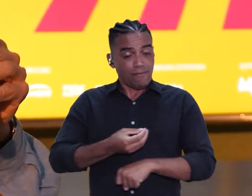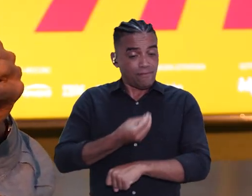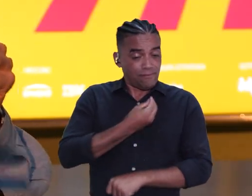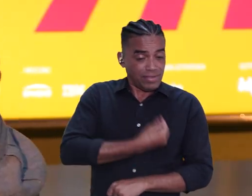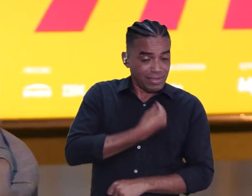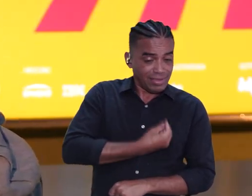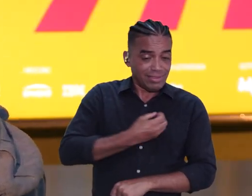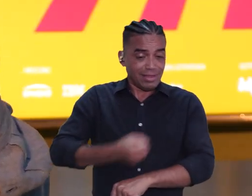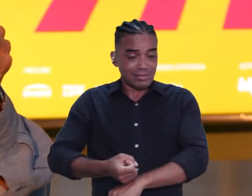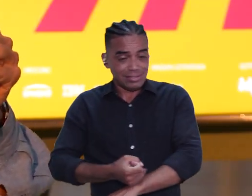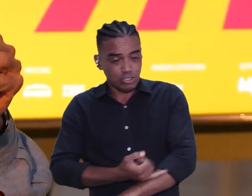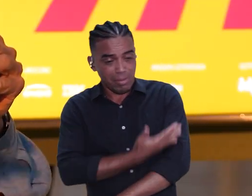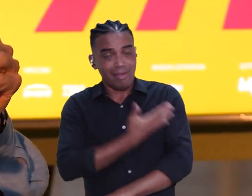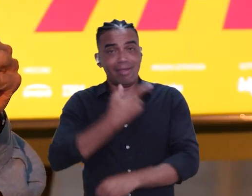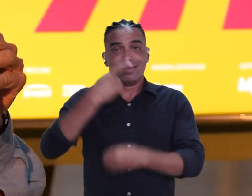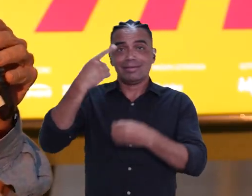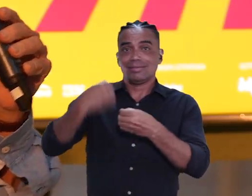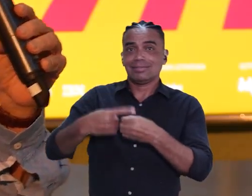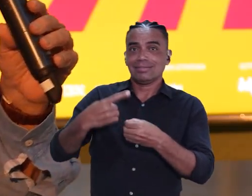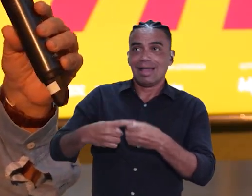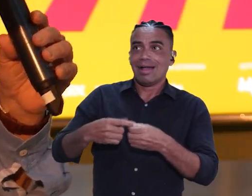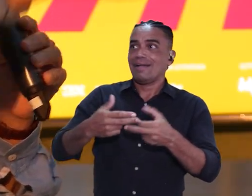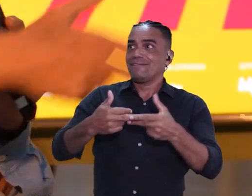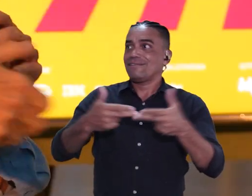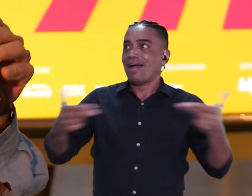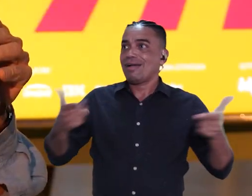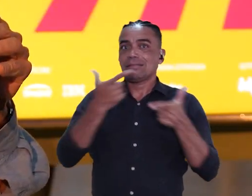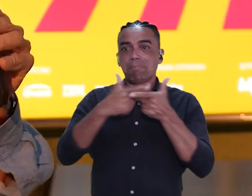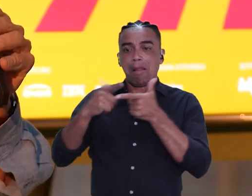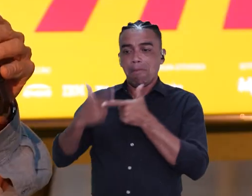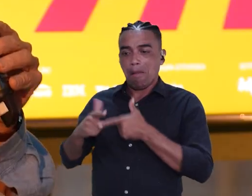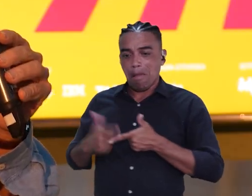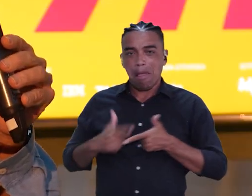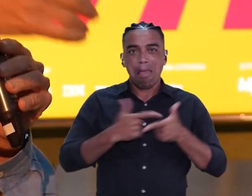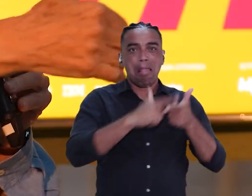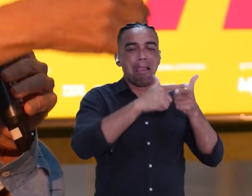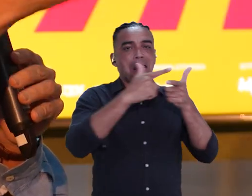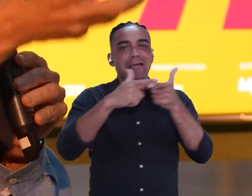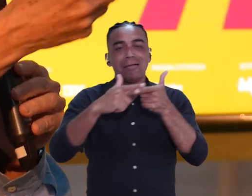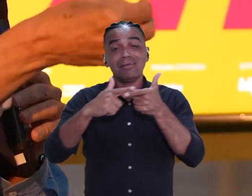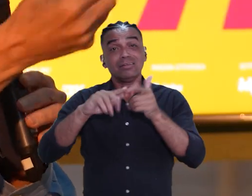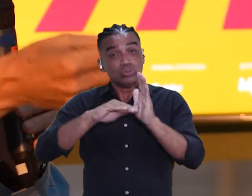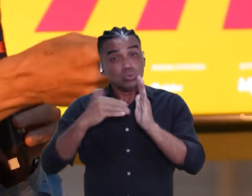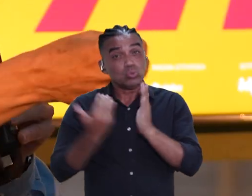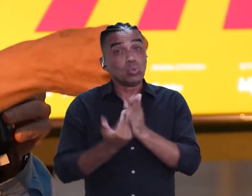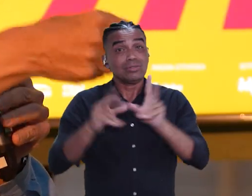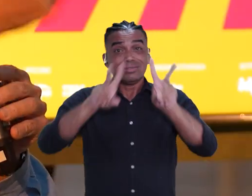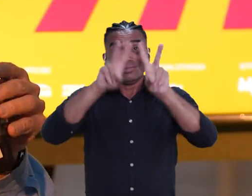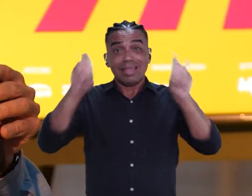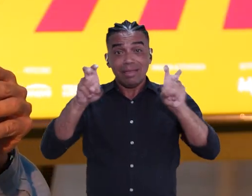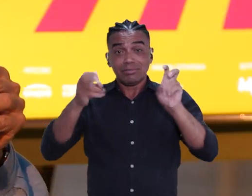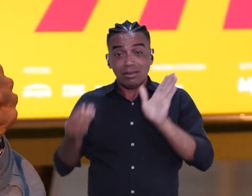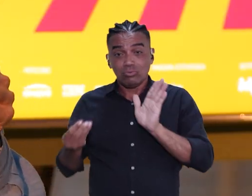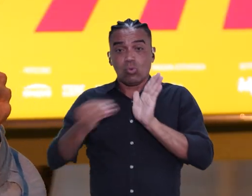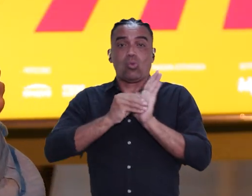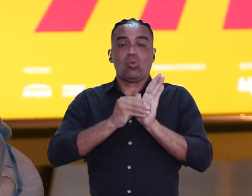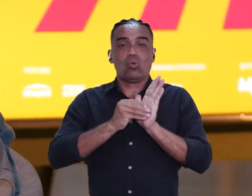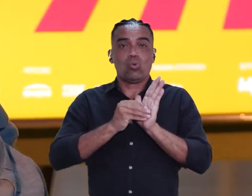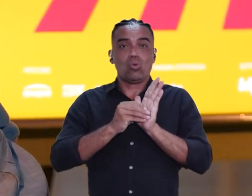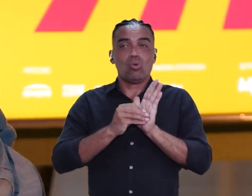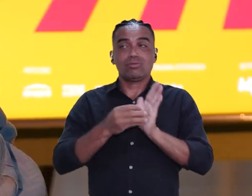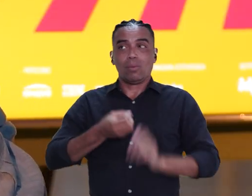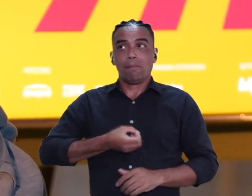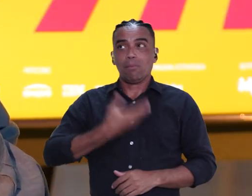sentimentos, da sua cidade, das grandes questões, das grandes causas, todos os temas que ele tratou, mas ele diz,